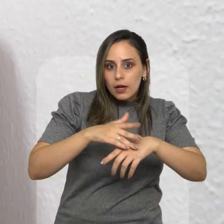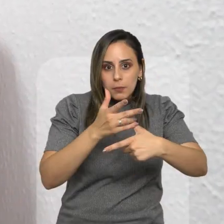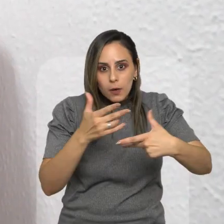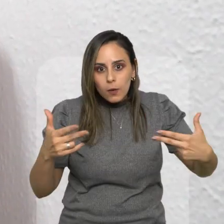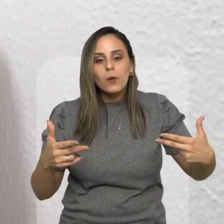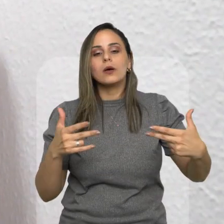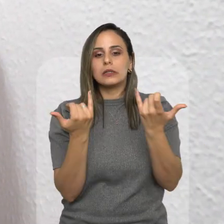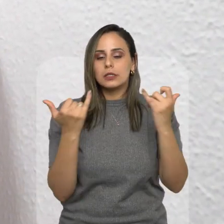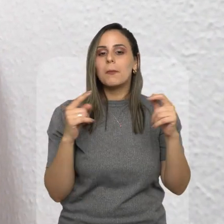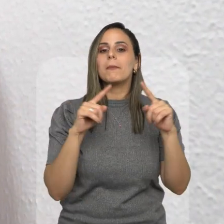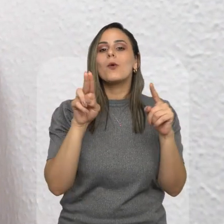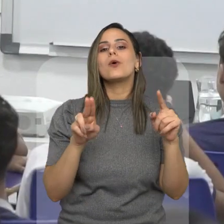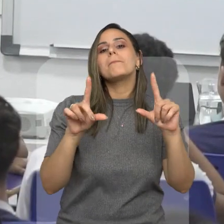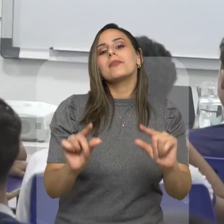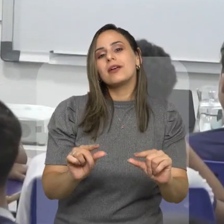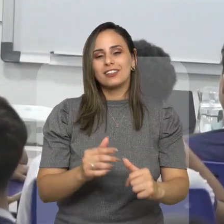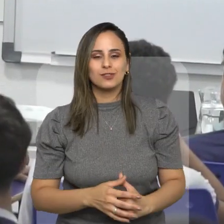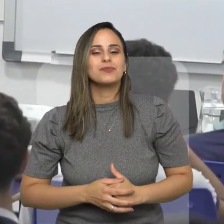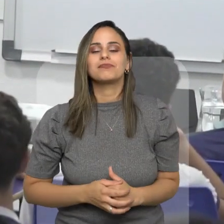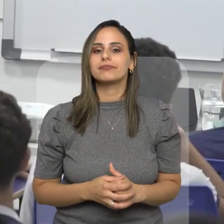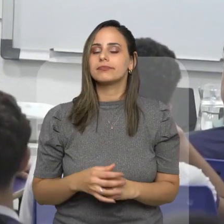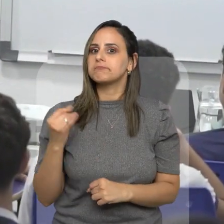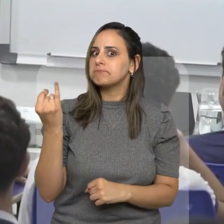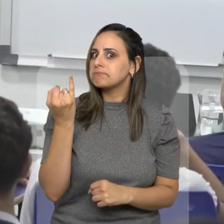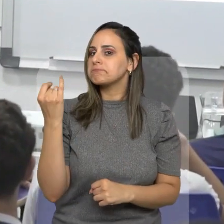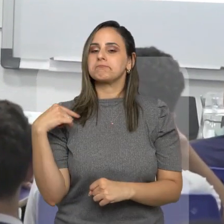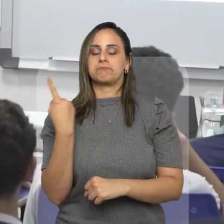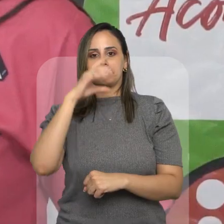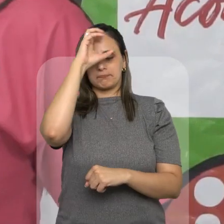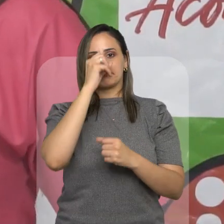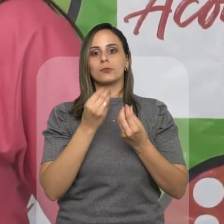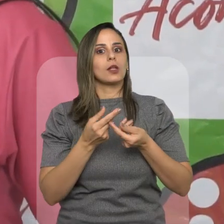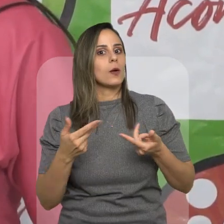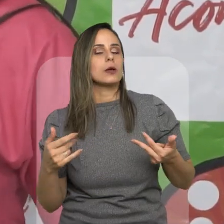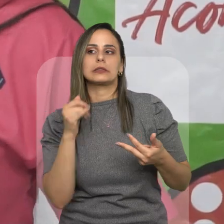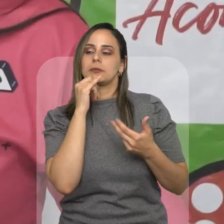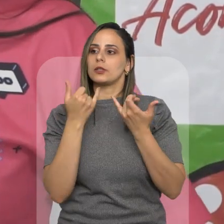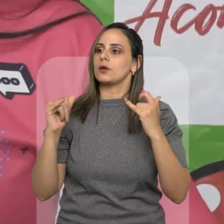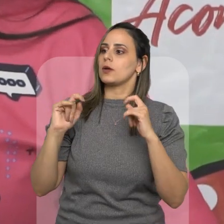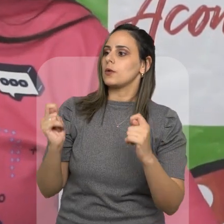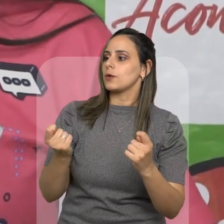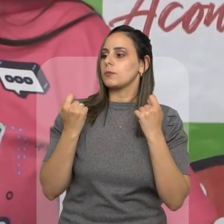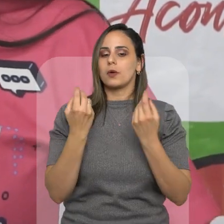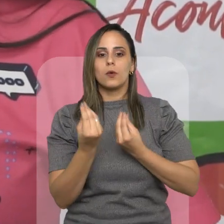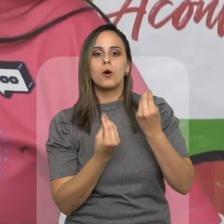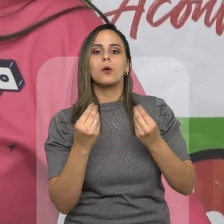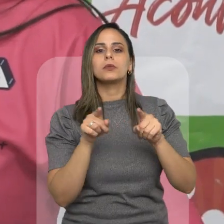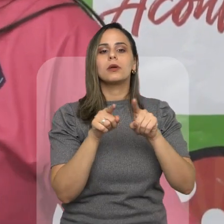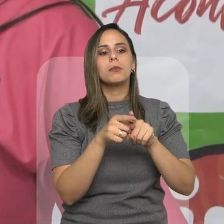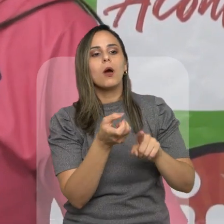gastando menos energia. Foi muito importante, a gente aprendeu muita coisa. Como economizar energia, as formas que a gente pode substituir